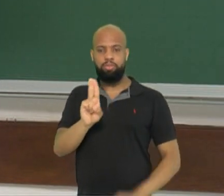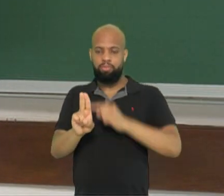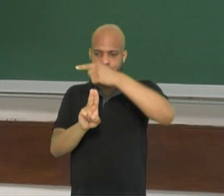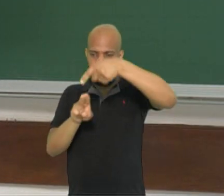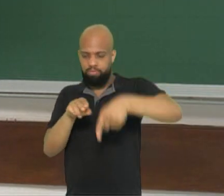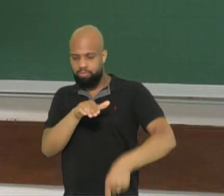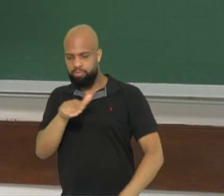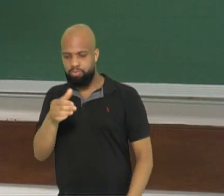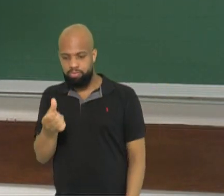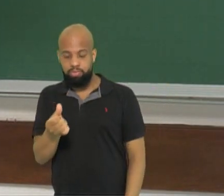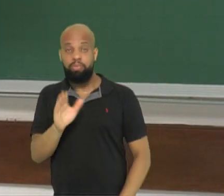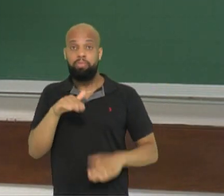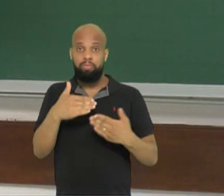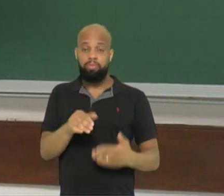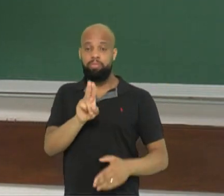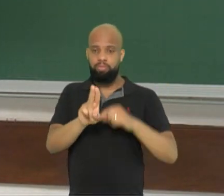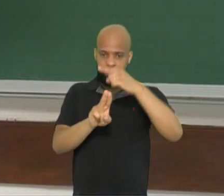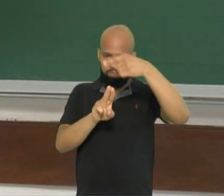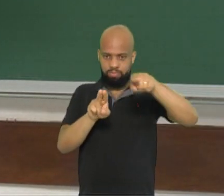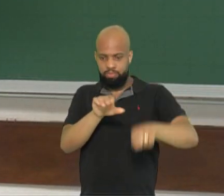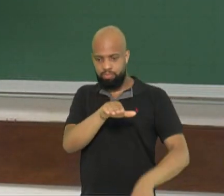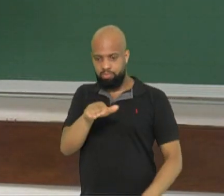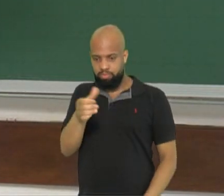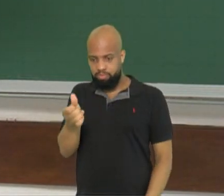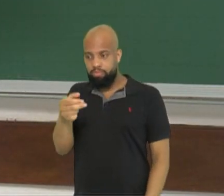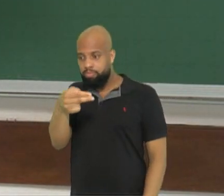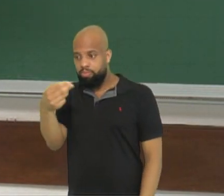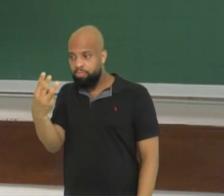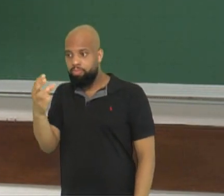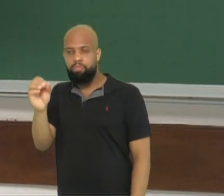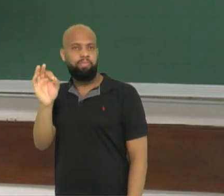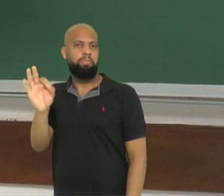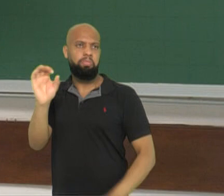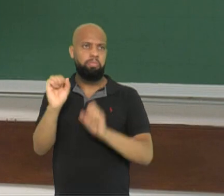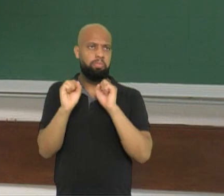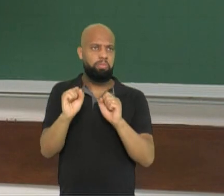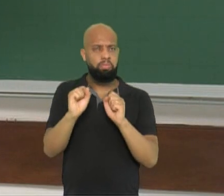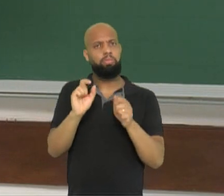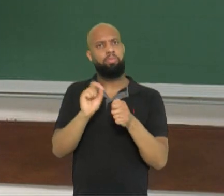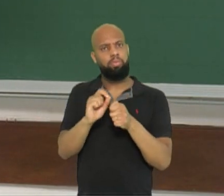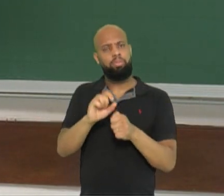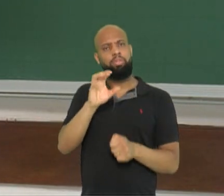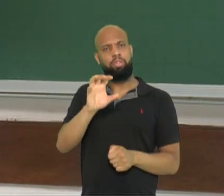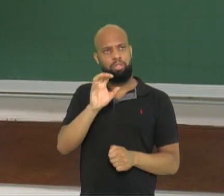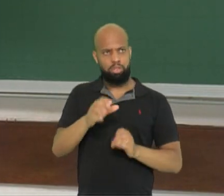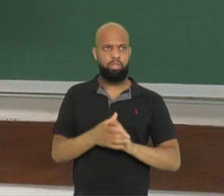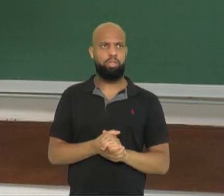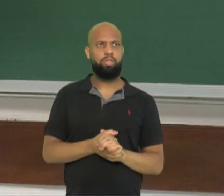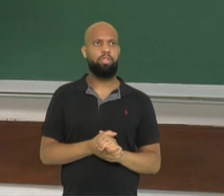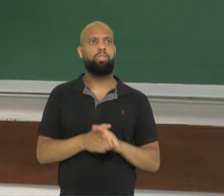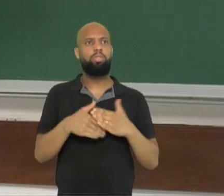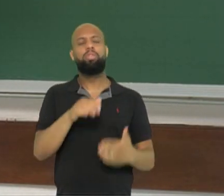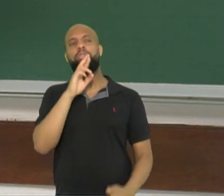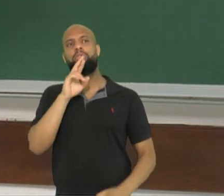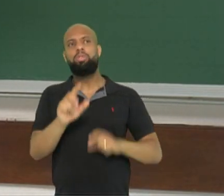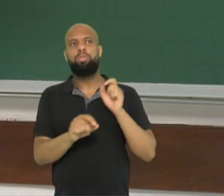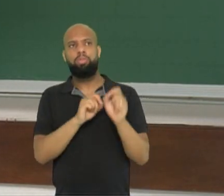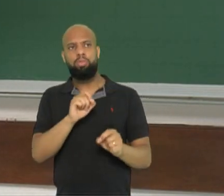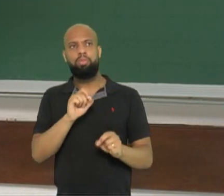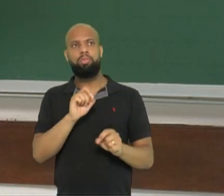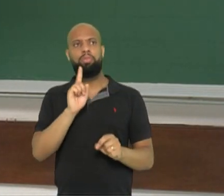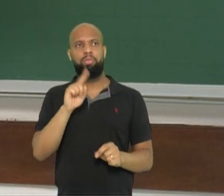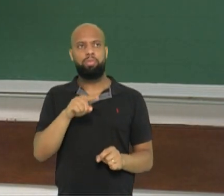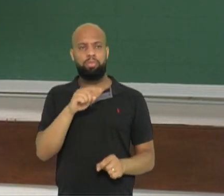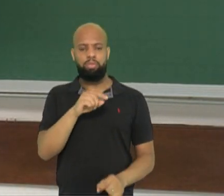Π sobre 6 é 30 graus, então o aluno pode sempre fazer essa passagem de radiano para graus e aí responder seno de